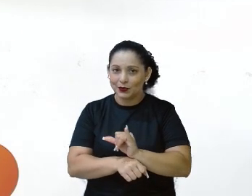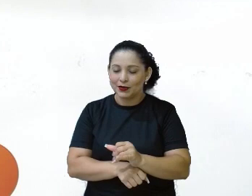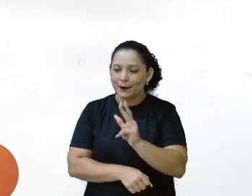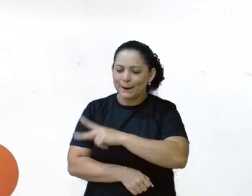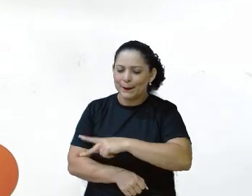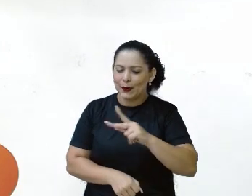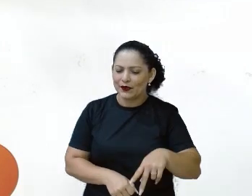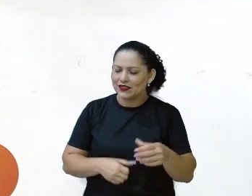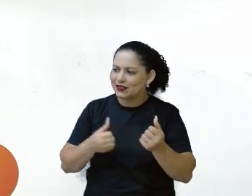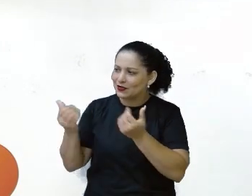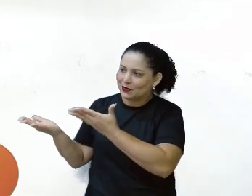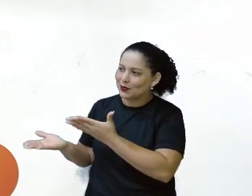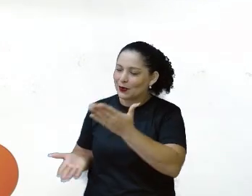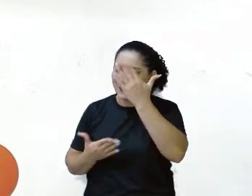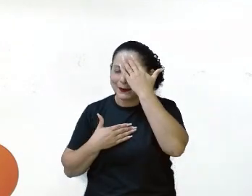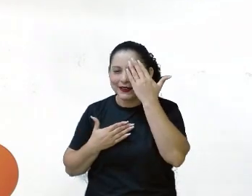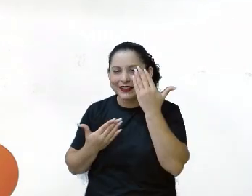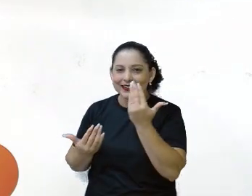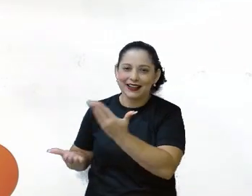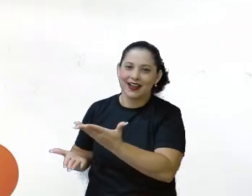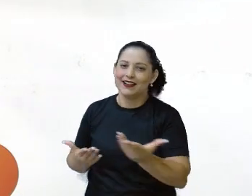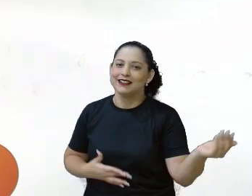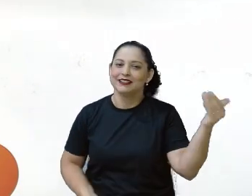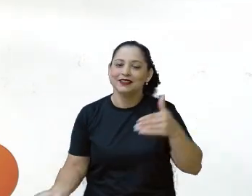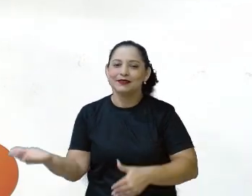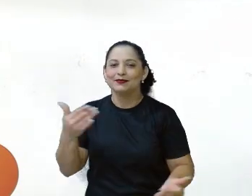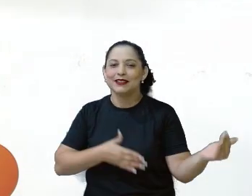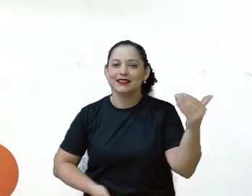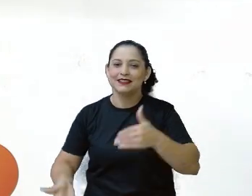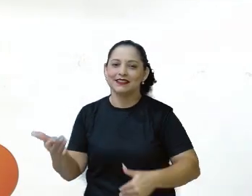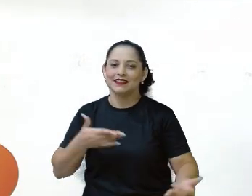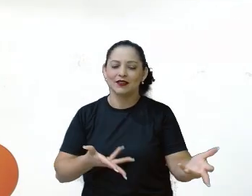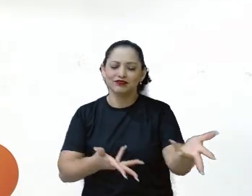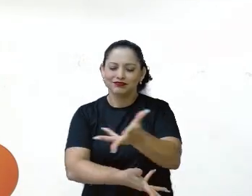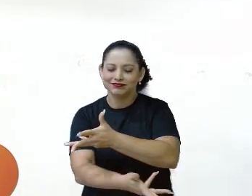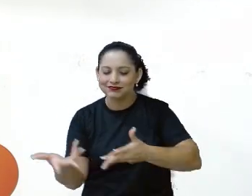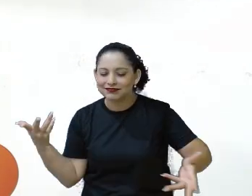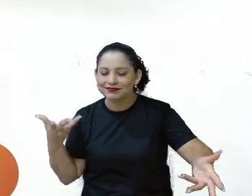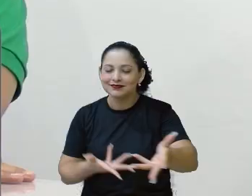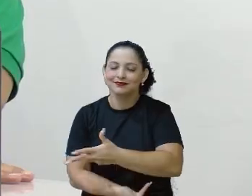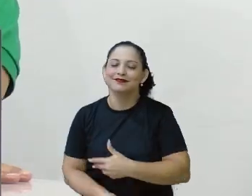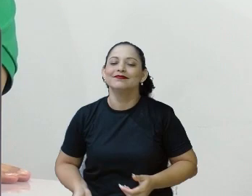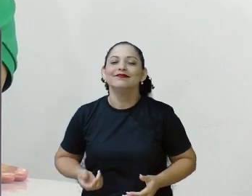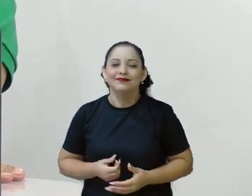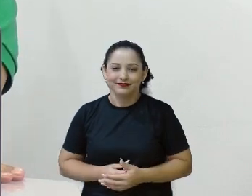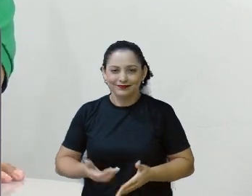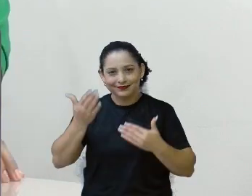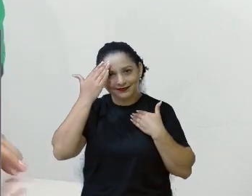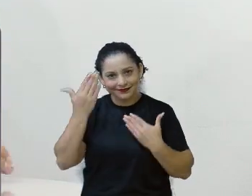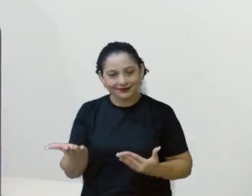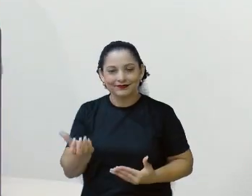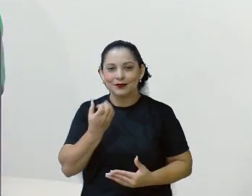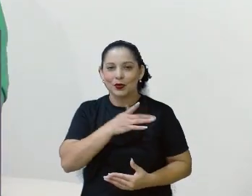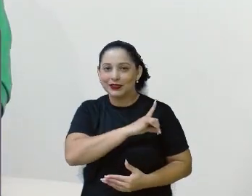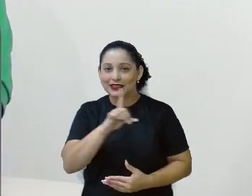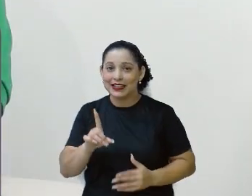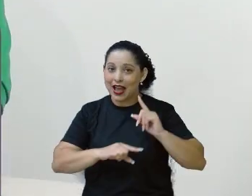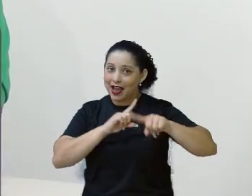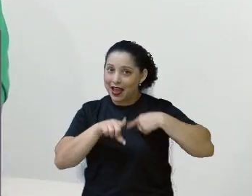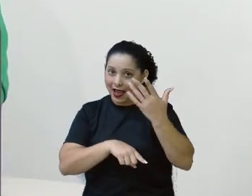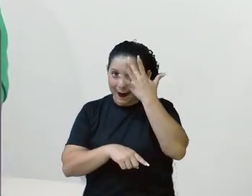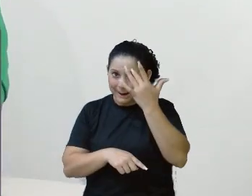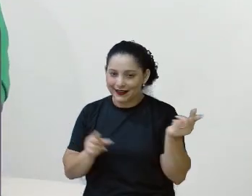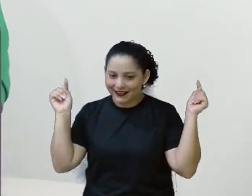Professora Abigail, muito obrigada pela sua participação, pela sua interação. Eu que agradeço, professor, o convite. E amanhã a gente está aqui de